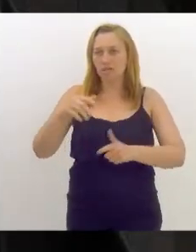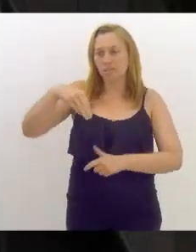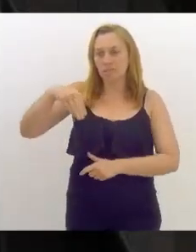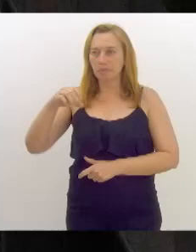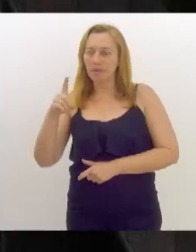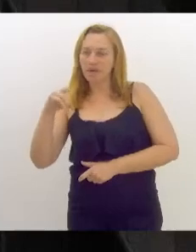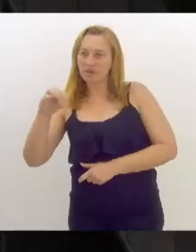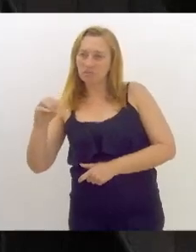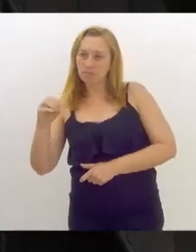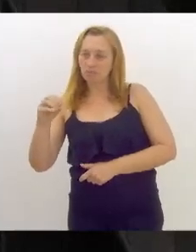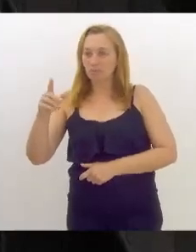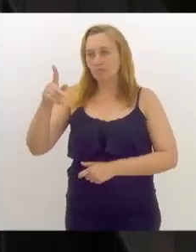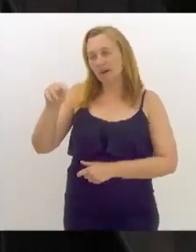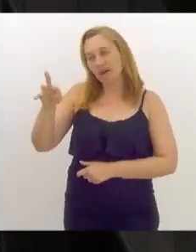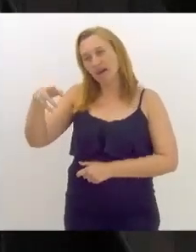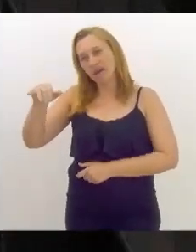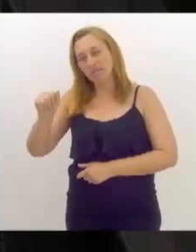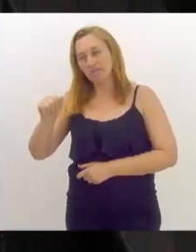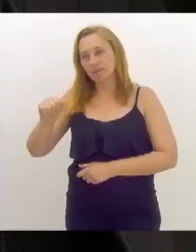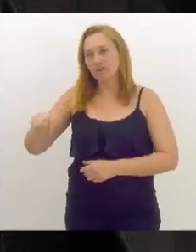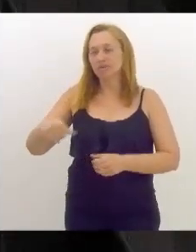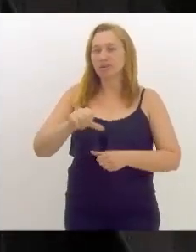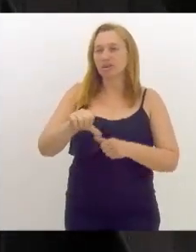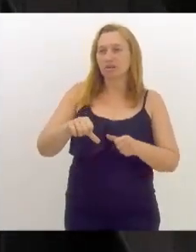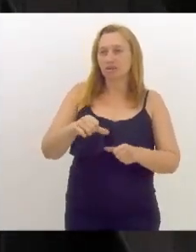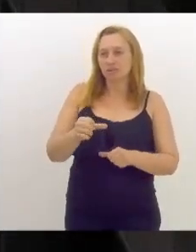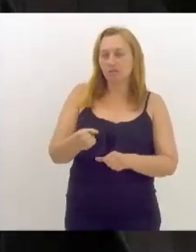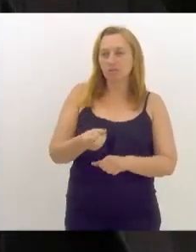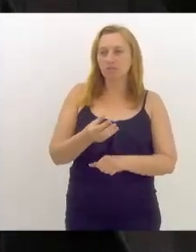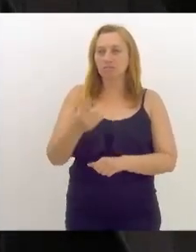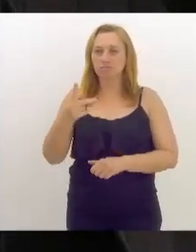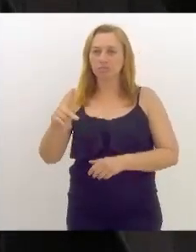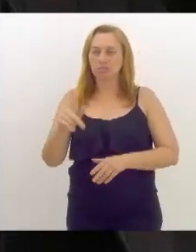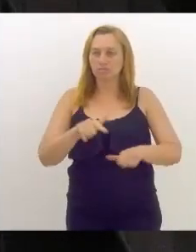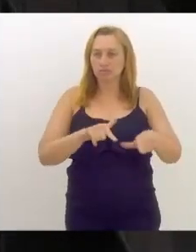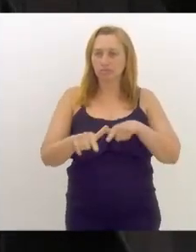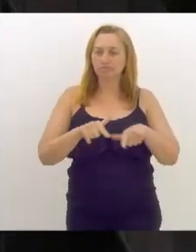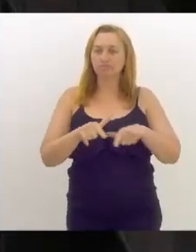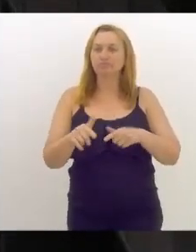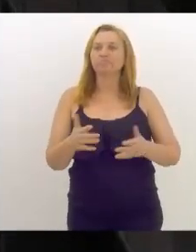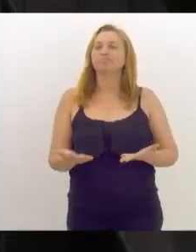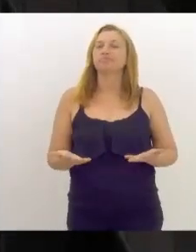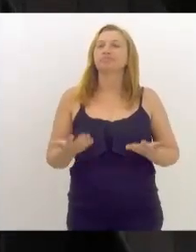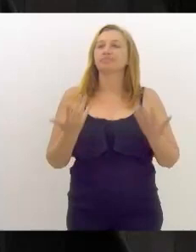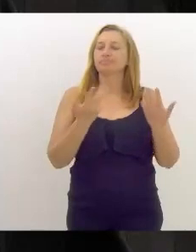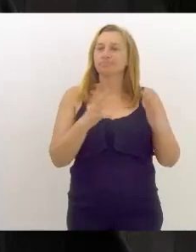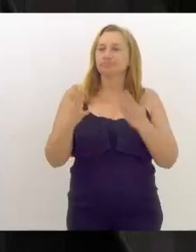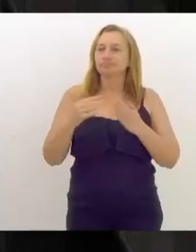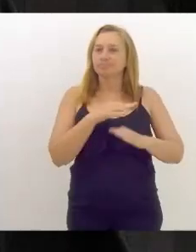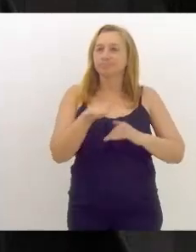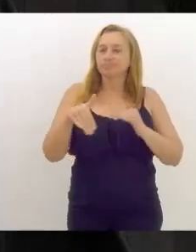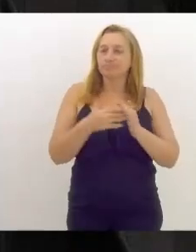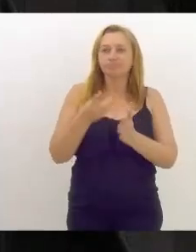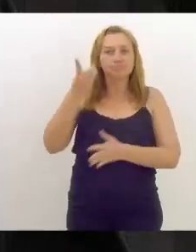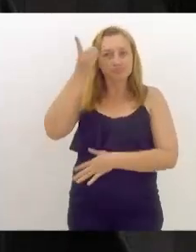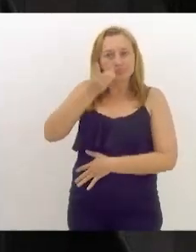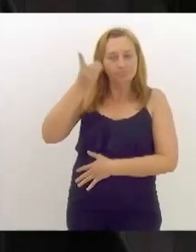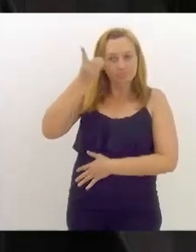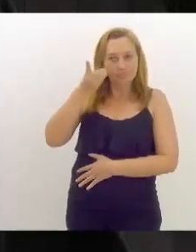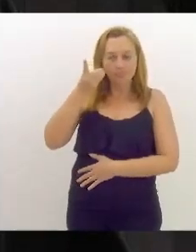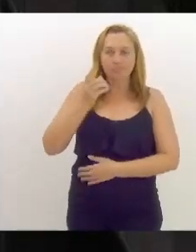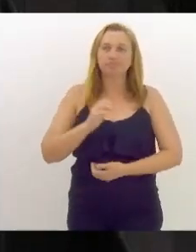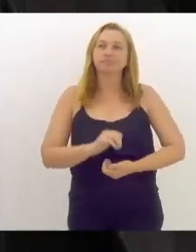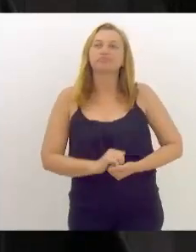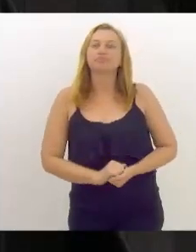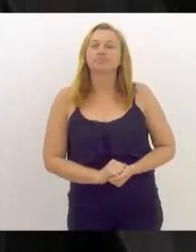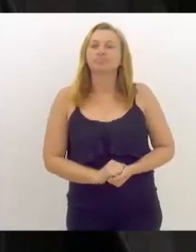cumprimentando Vossa Excelência, que renovou seu mandato, queria cumprimentar todas as deputadas e